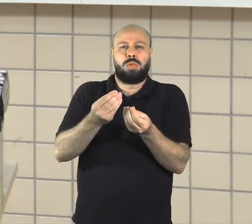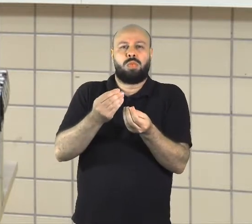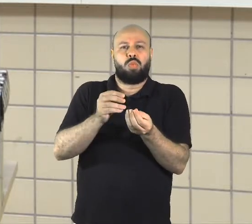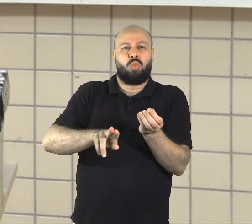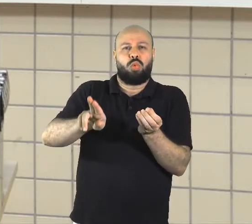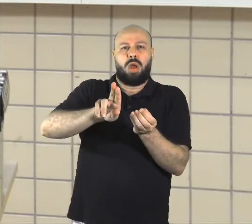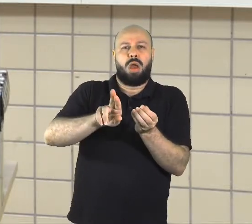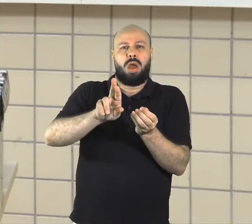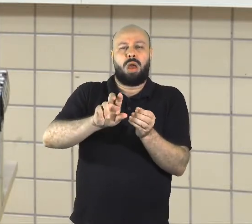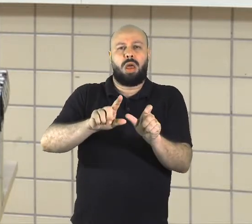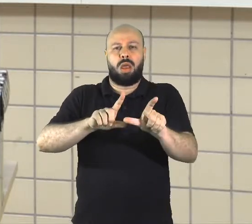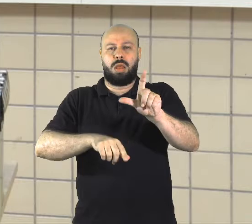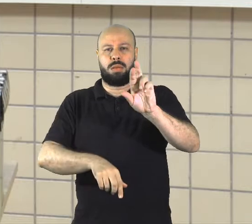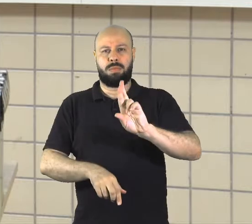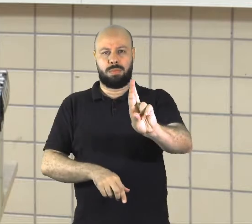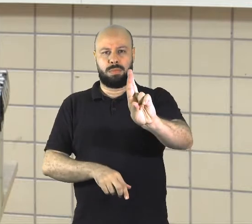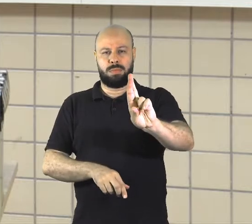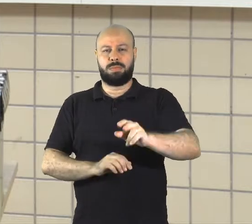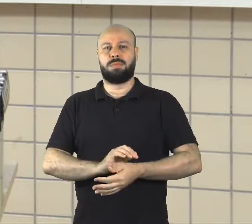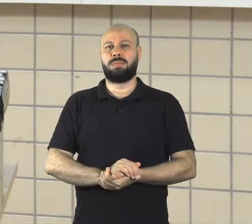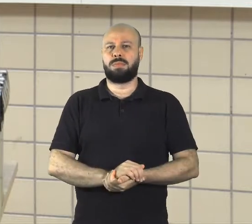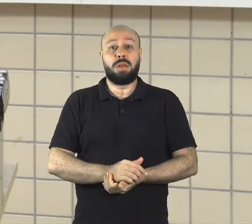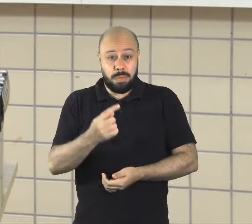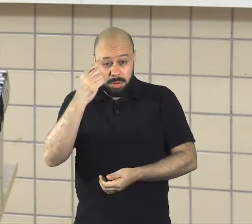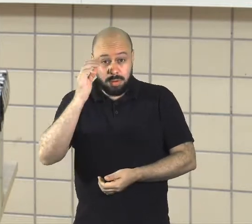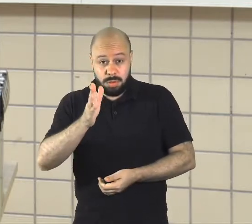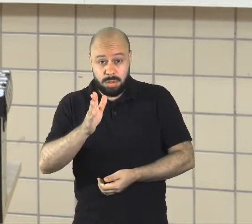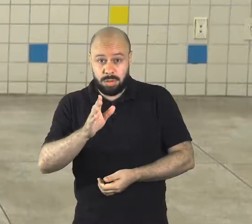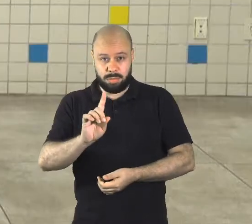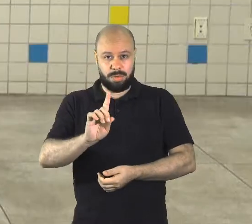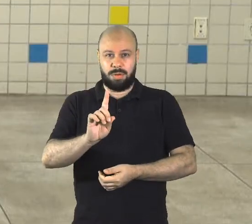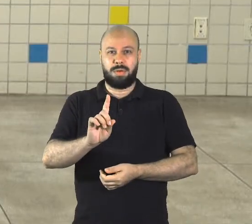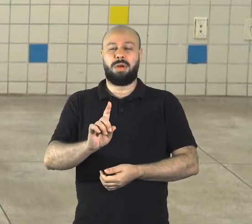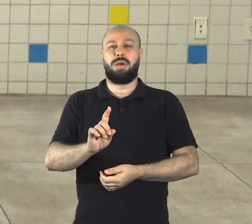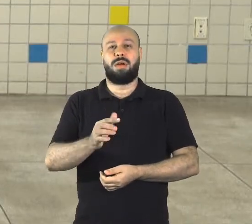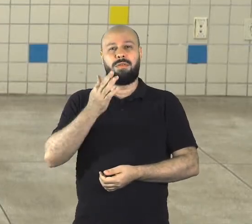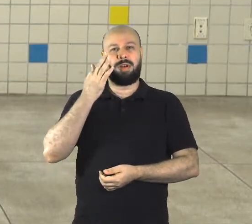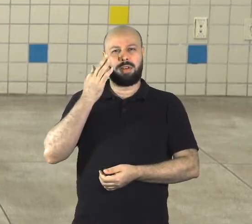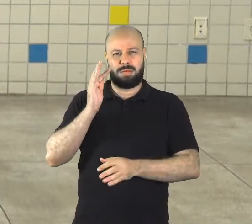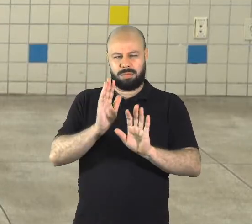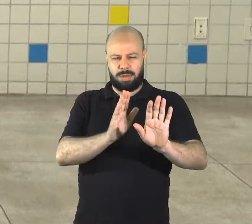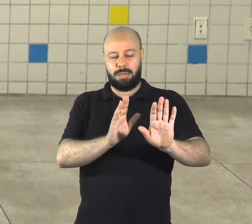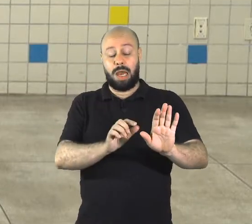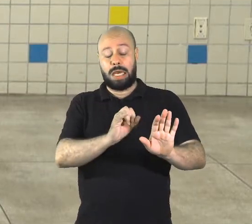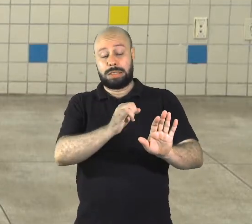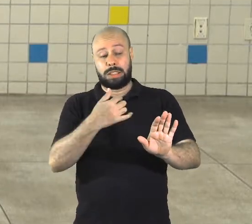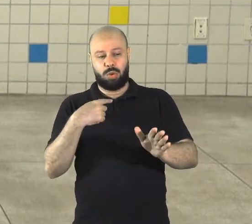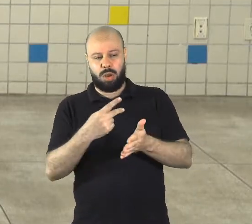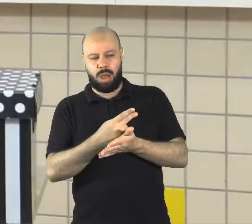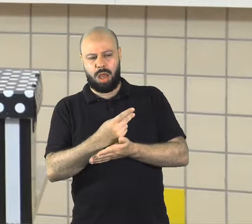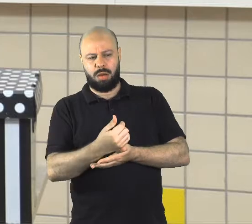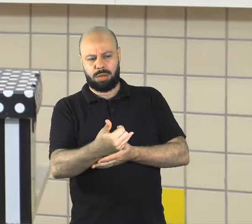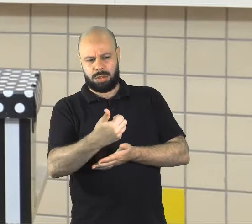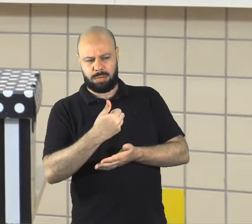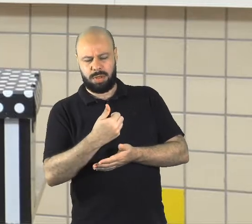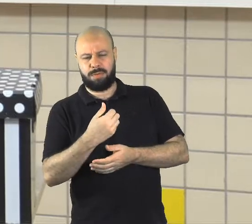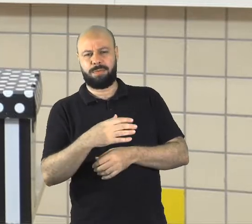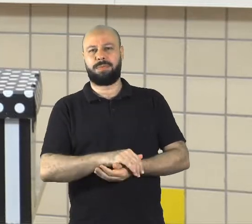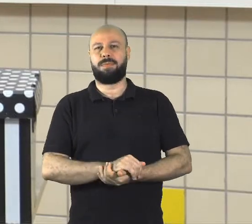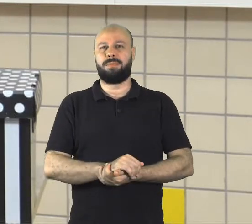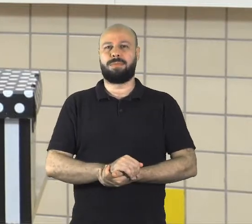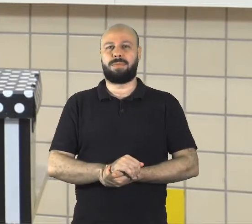R. Já pararam para pensar nisso? Não? Então, Francisquinha, e se eu errar, Francisquinha, você me avisa, tá bom? Então,